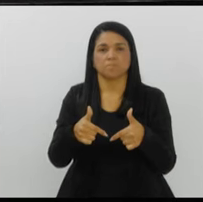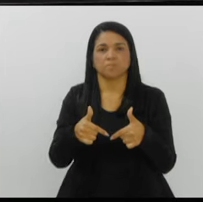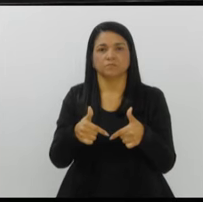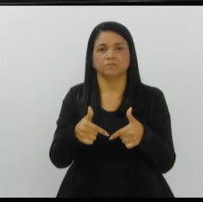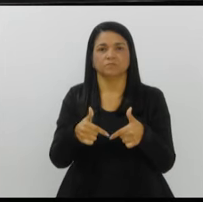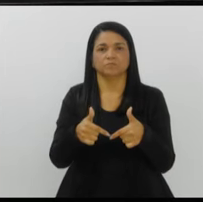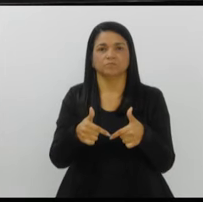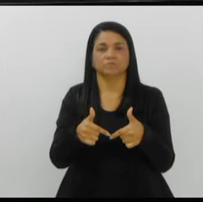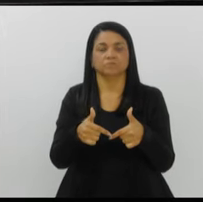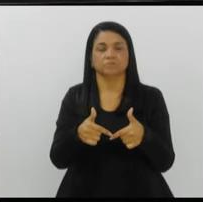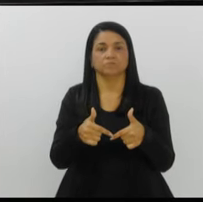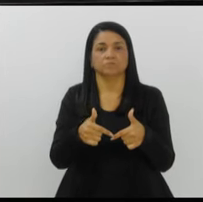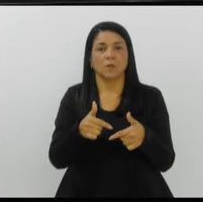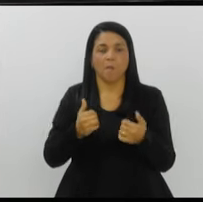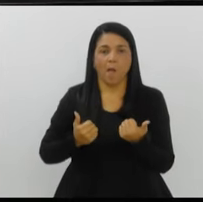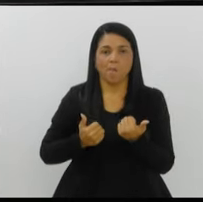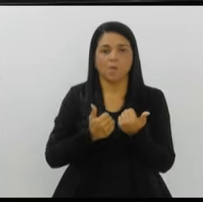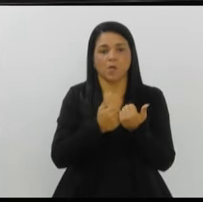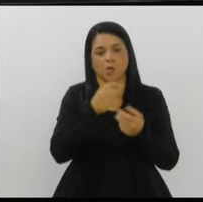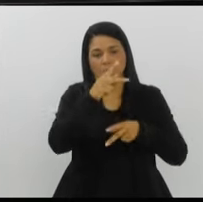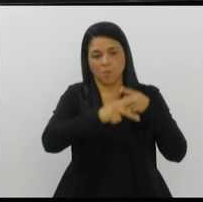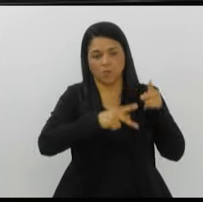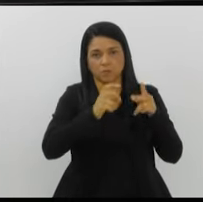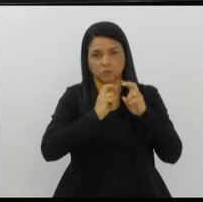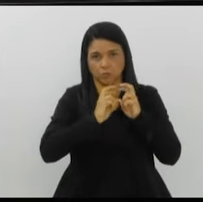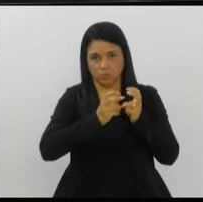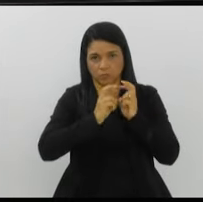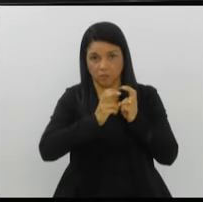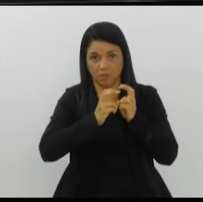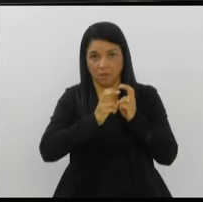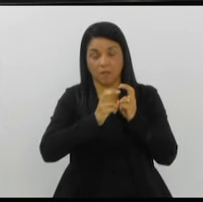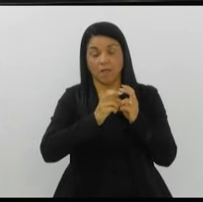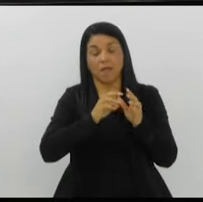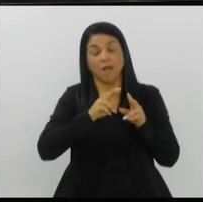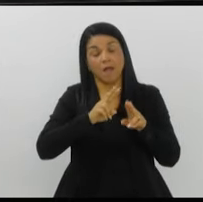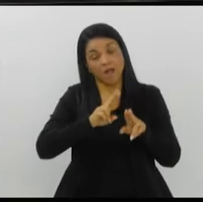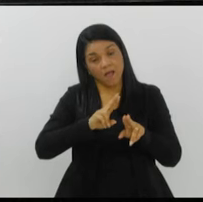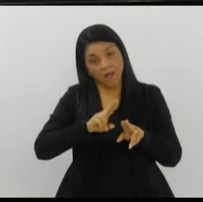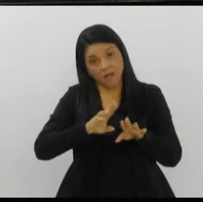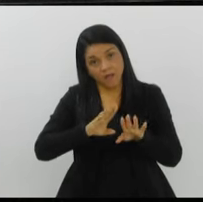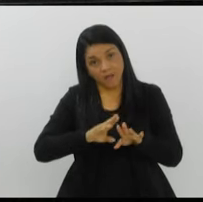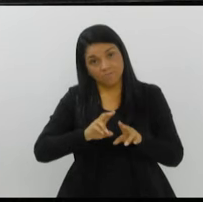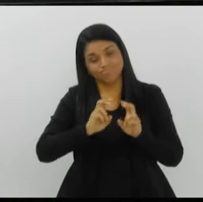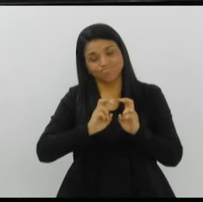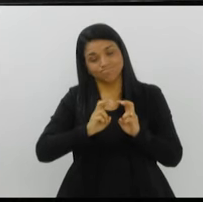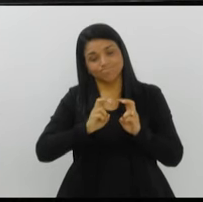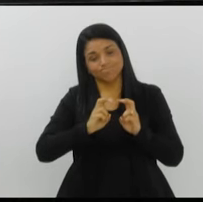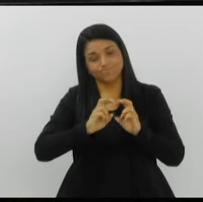favor da população, apesar da precariedade do sistema.